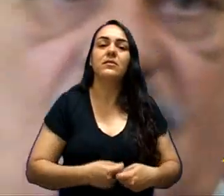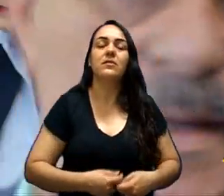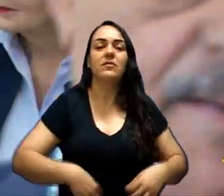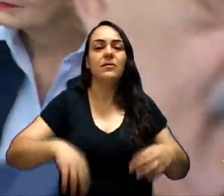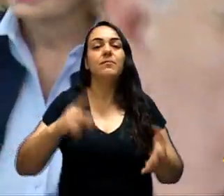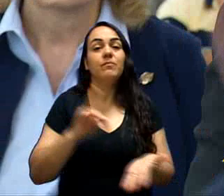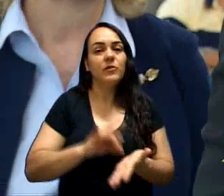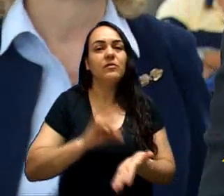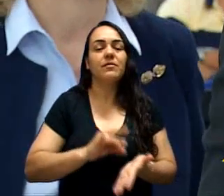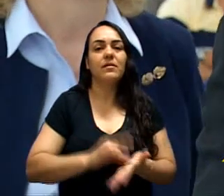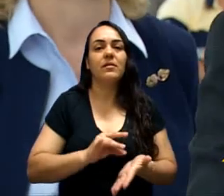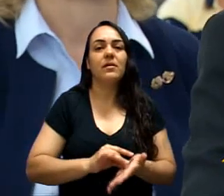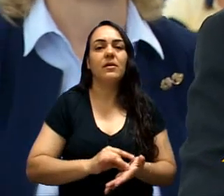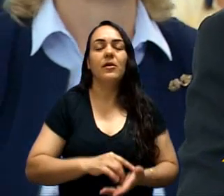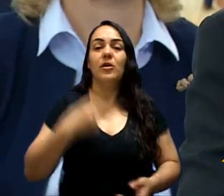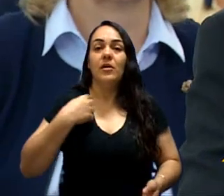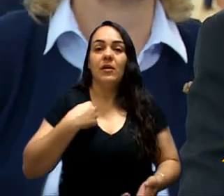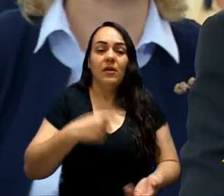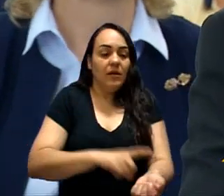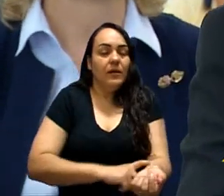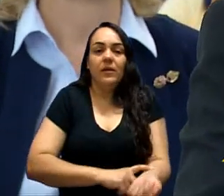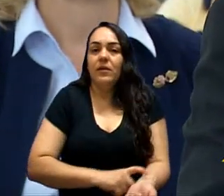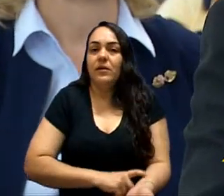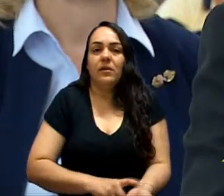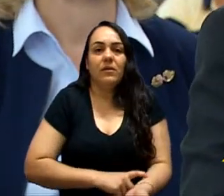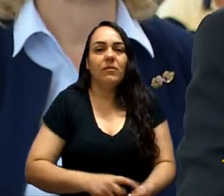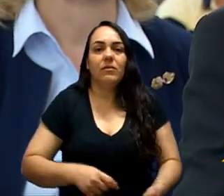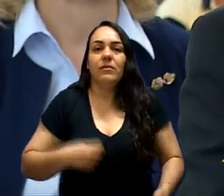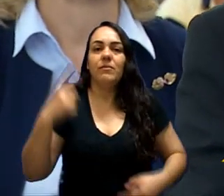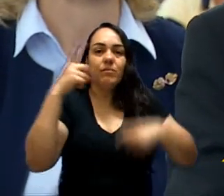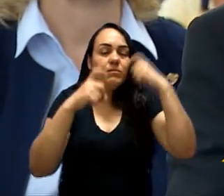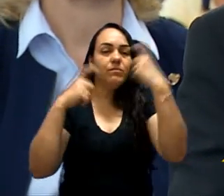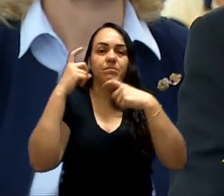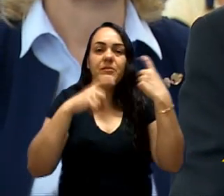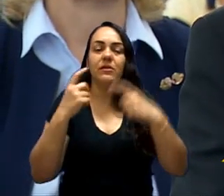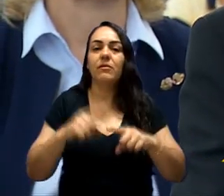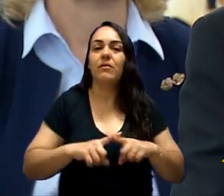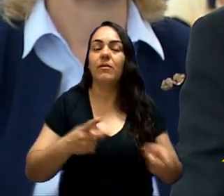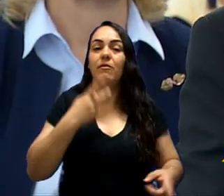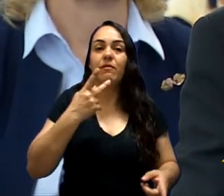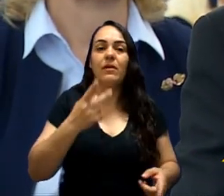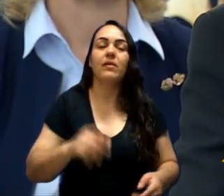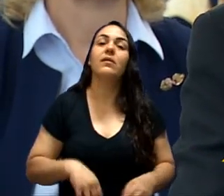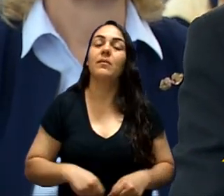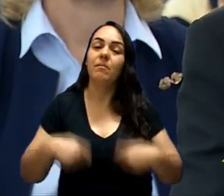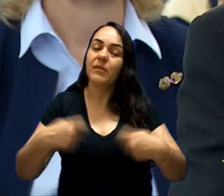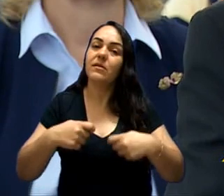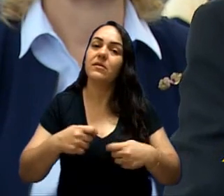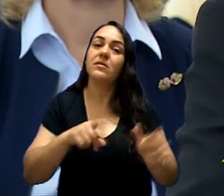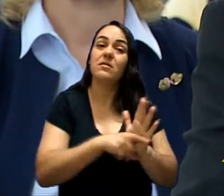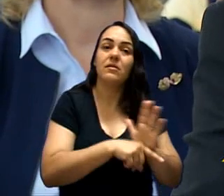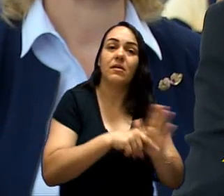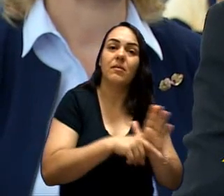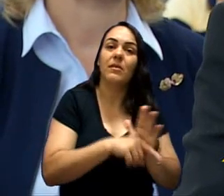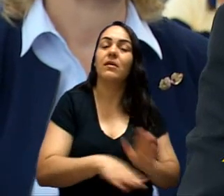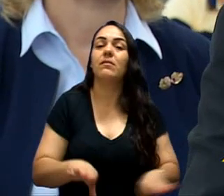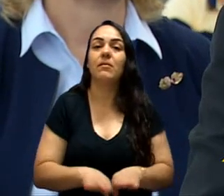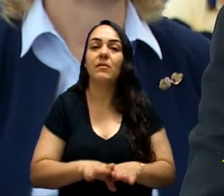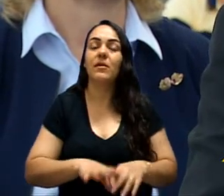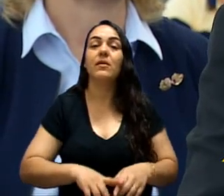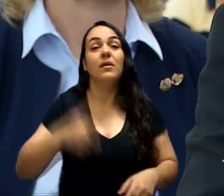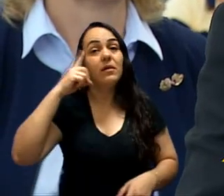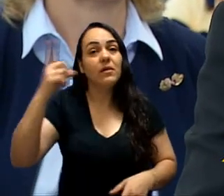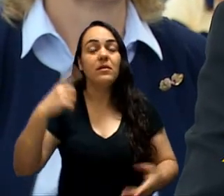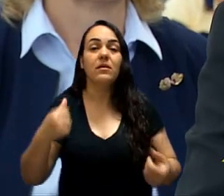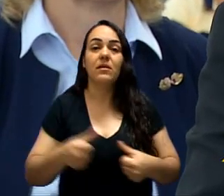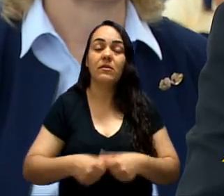prazo, porque senão eu não vou me desgastar mais, senhor presidente. Como que eu vou me desgastar cobrando as minhas emendas lá? Esperar o quê? Nós estamos... Que dia que nós estamos